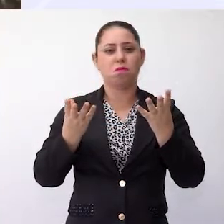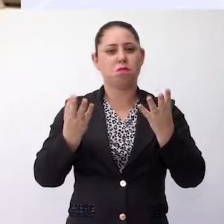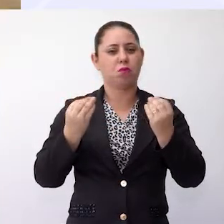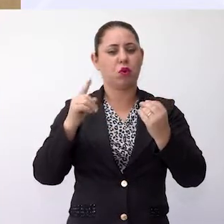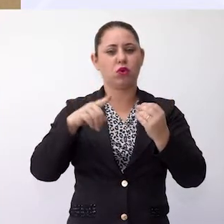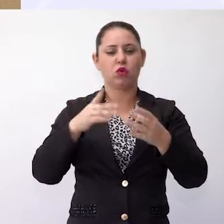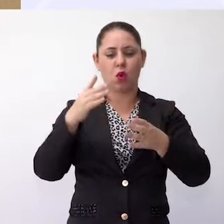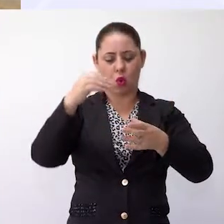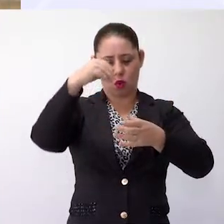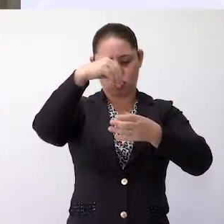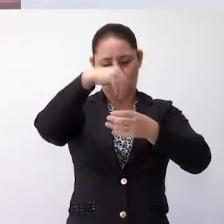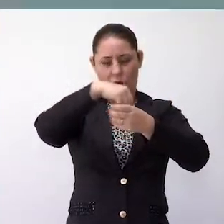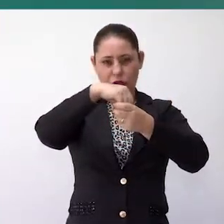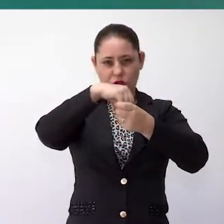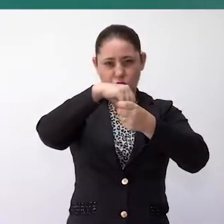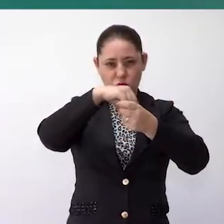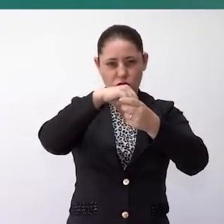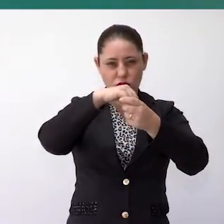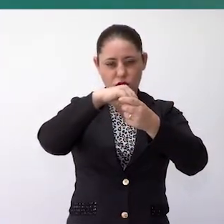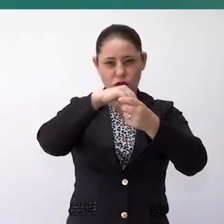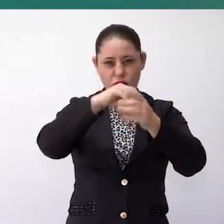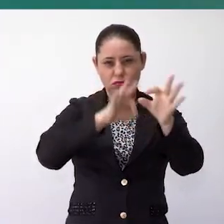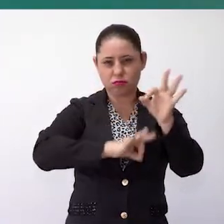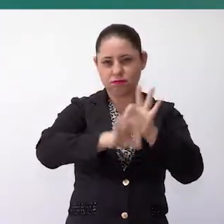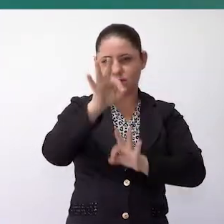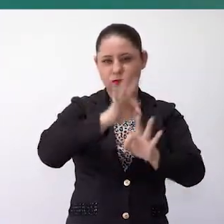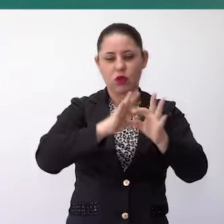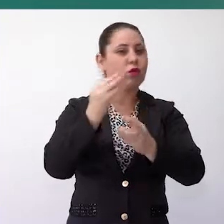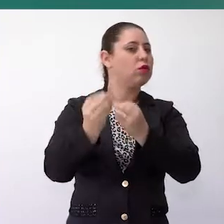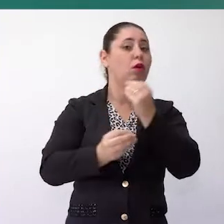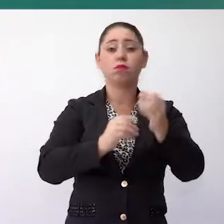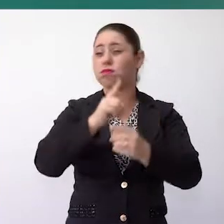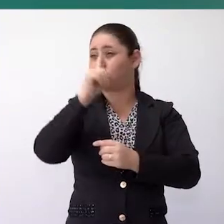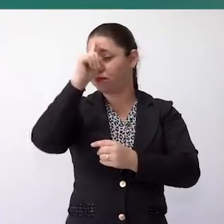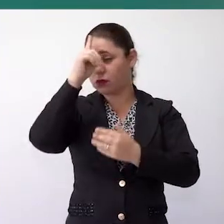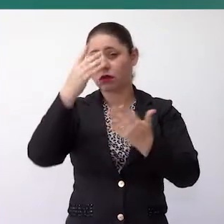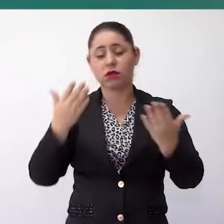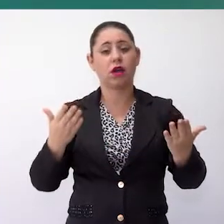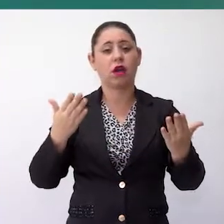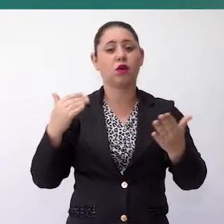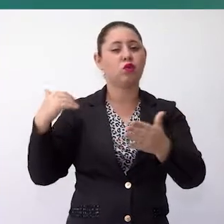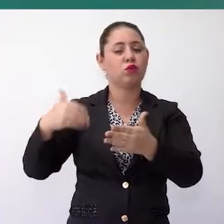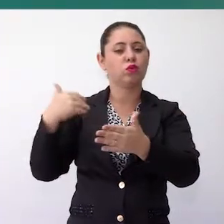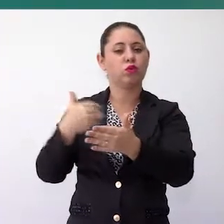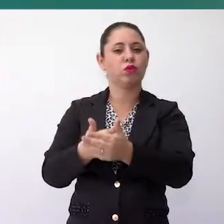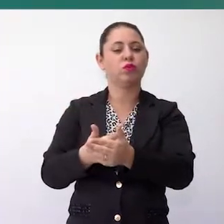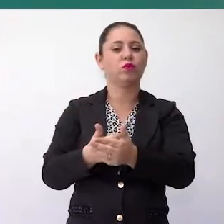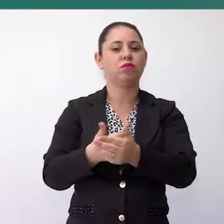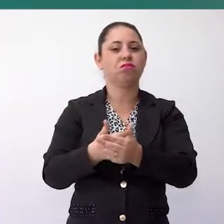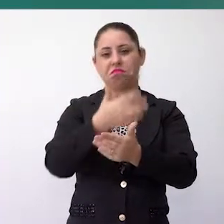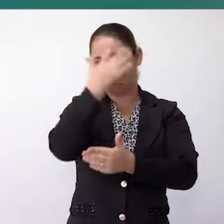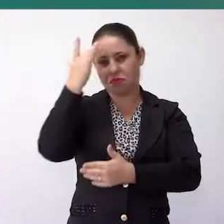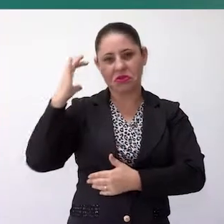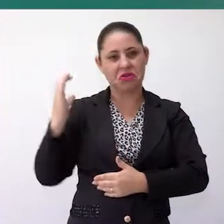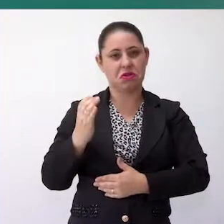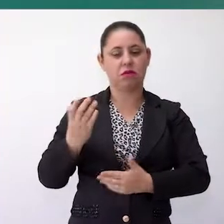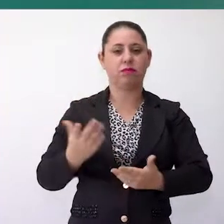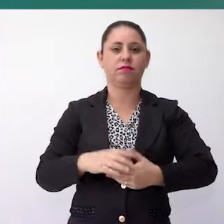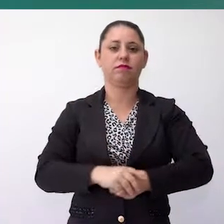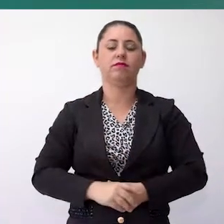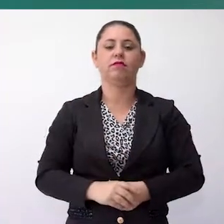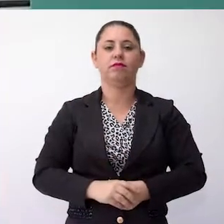aqueles compartimentos falsos. Como que está a criatividade nesses últimos tempos desses traficantes?